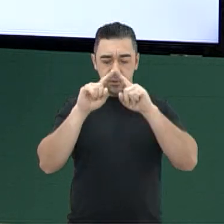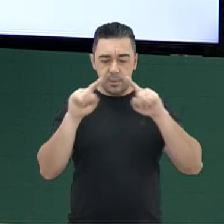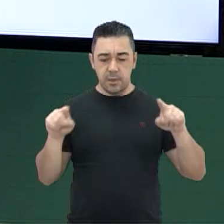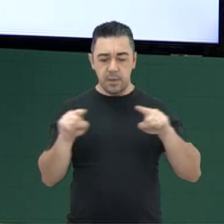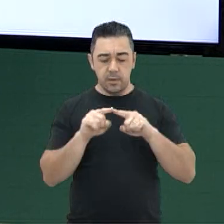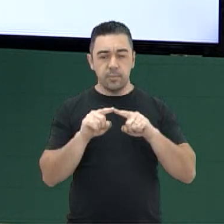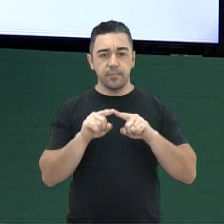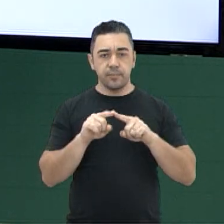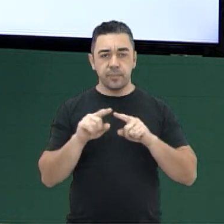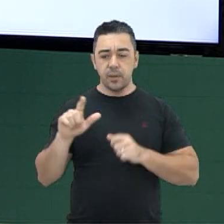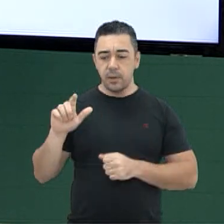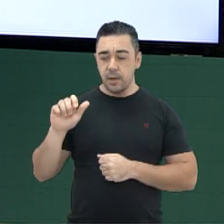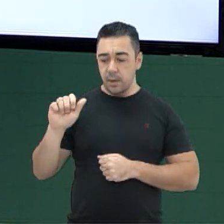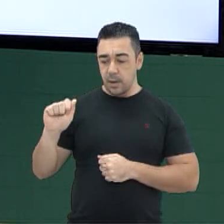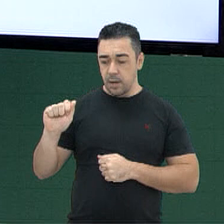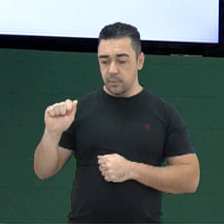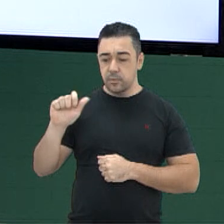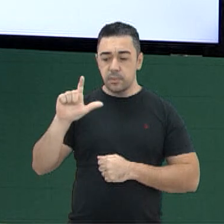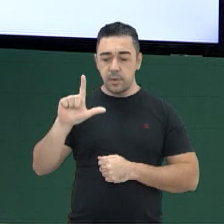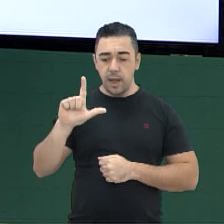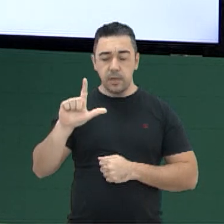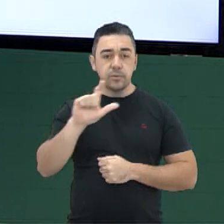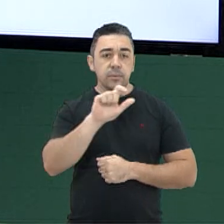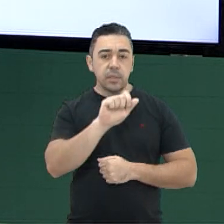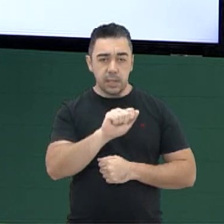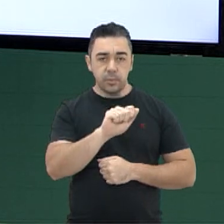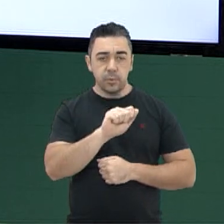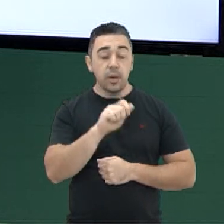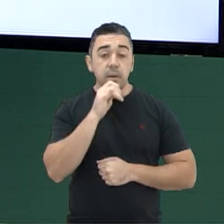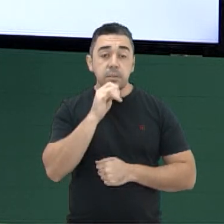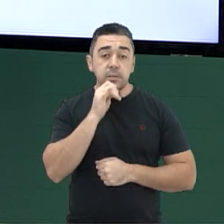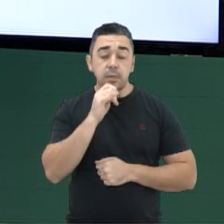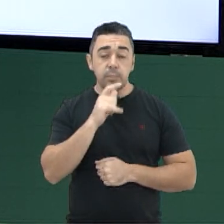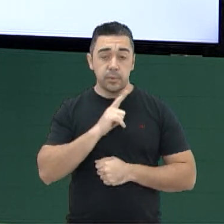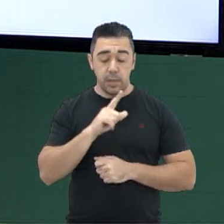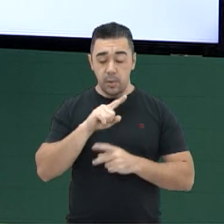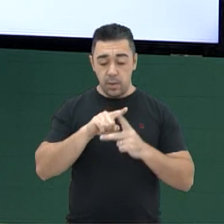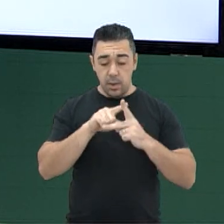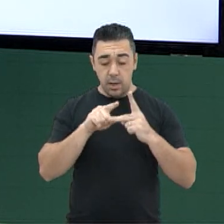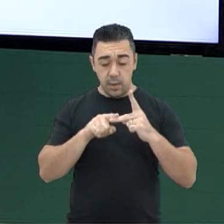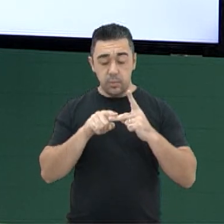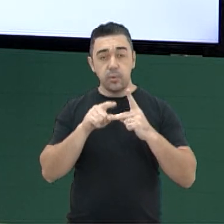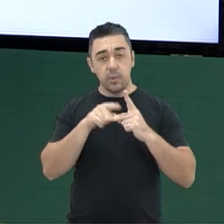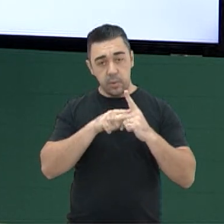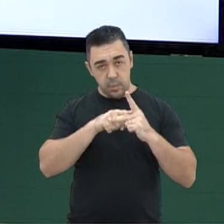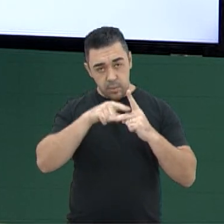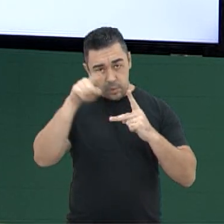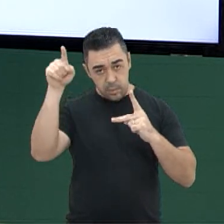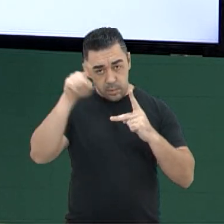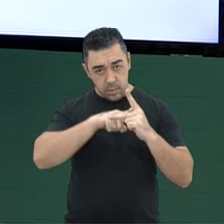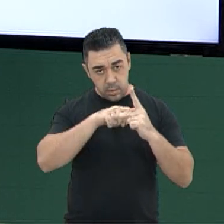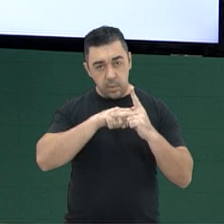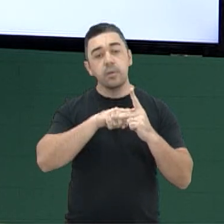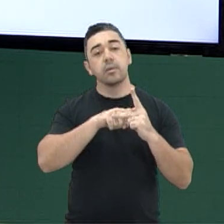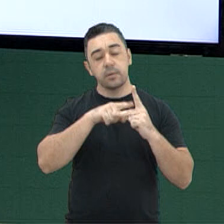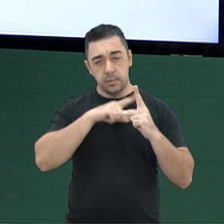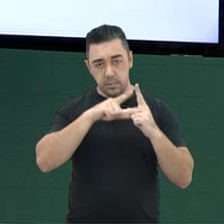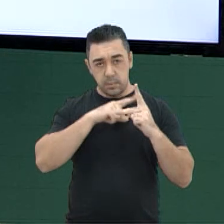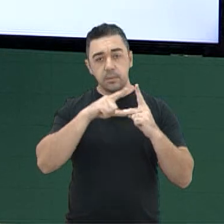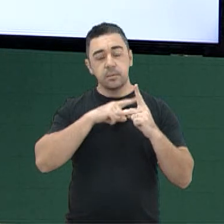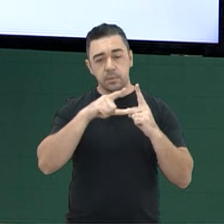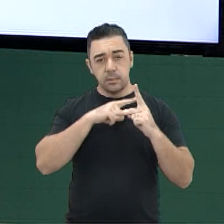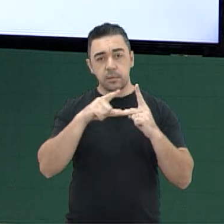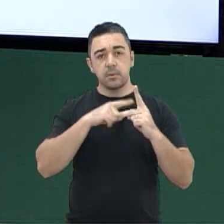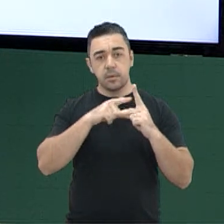ângulo, lado, ângulo. Eu vou ter um ângulo que é congruente a outro ângulo na hora que eu vou rebater, os